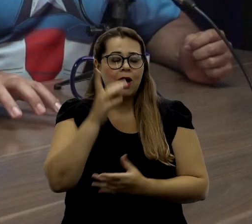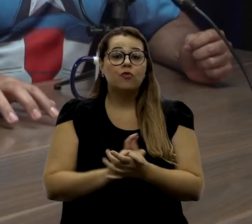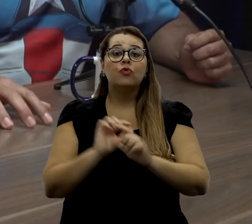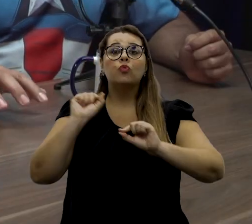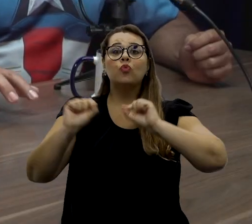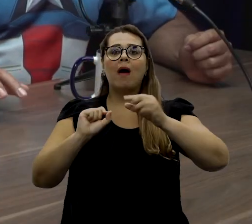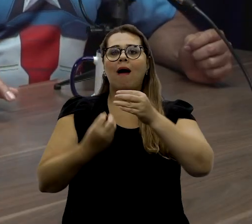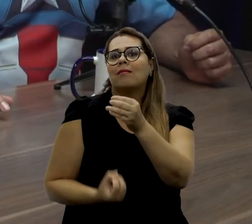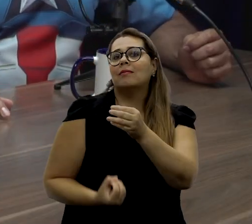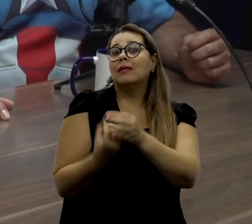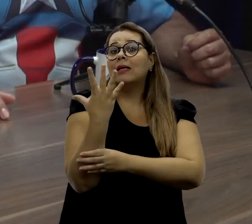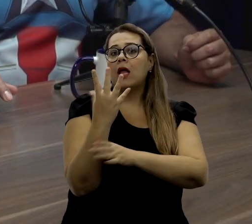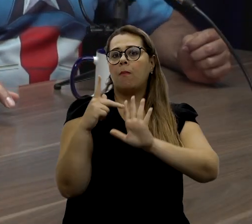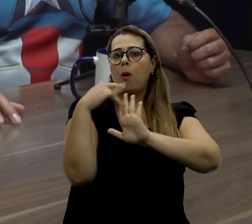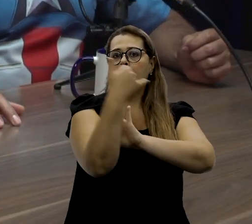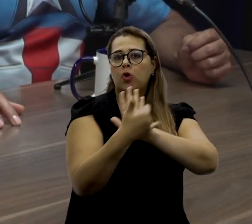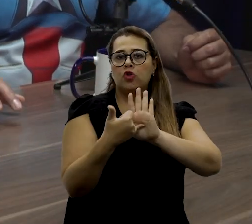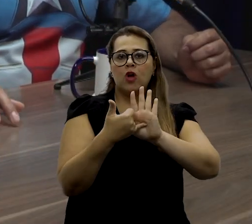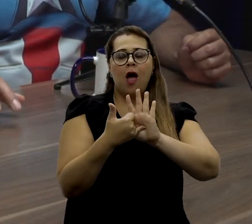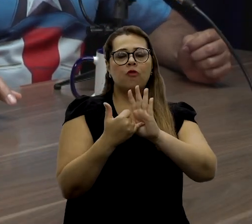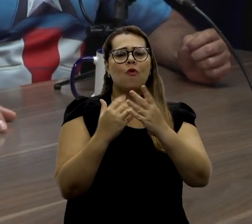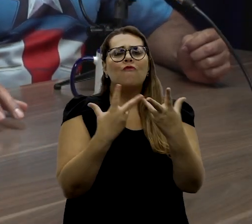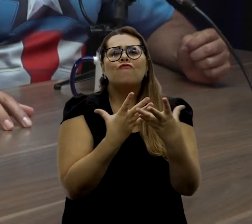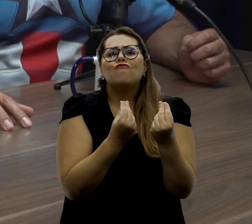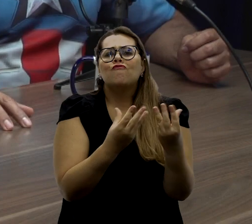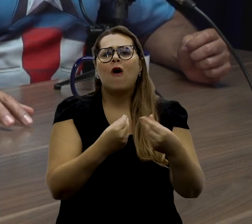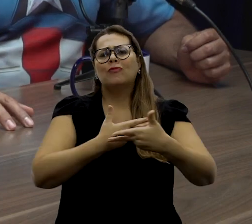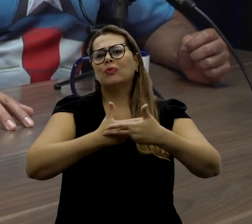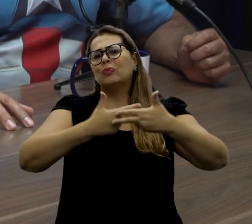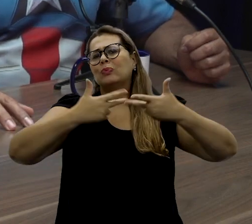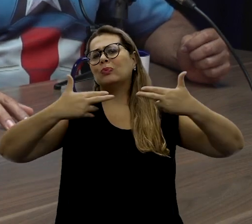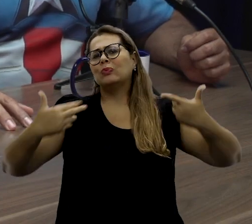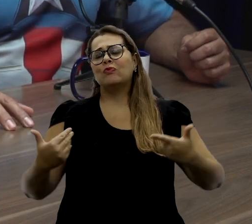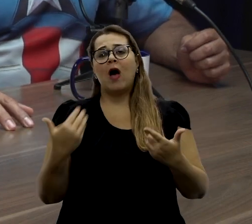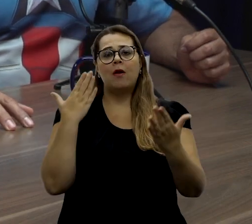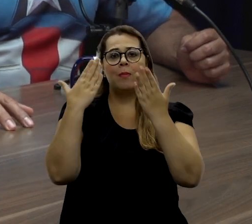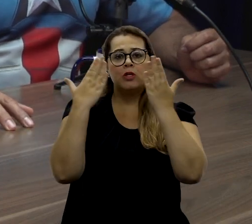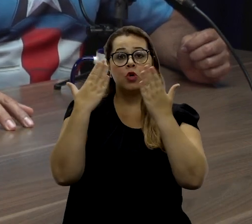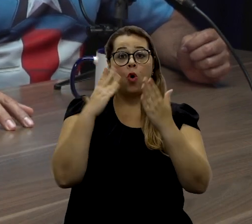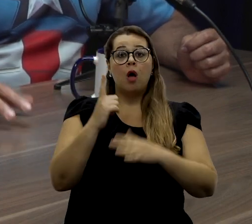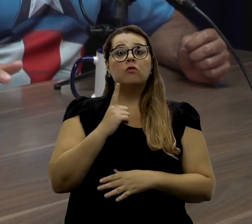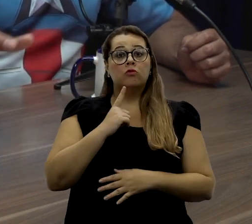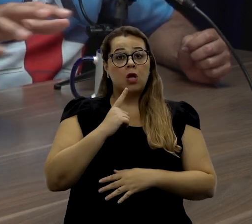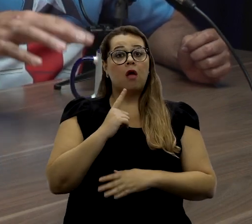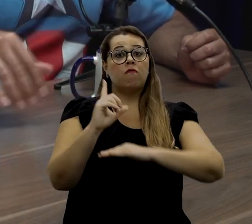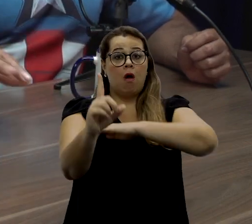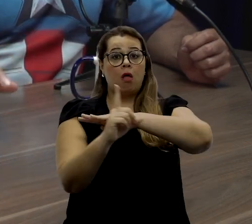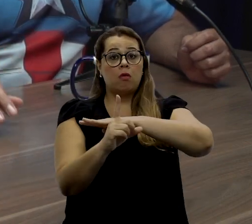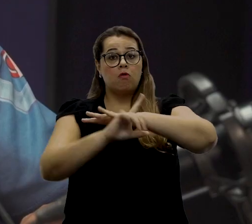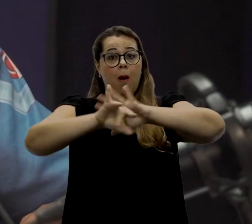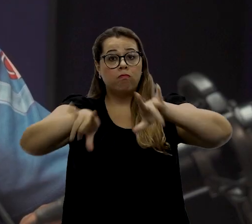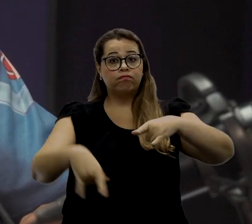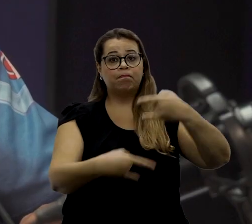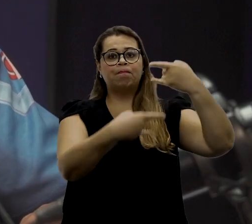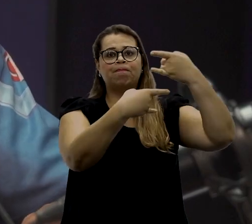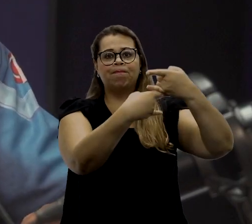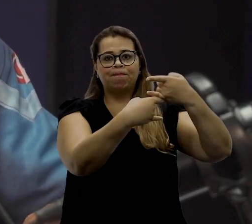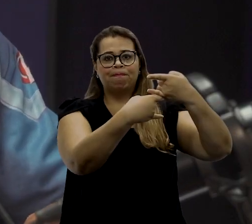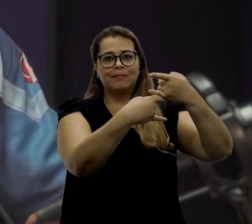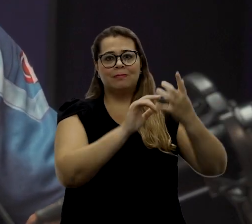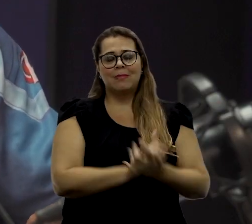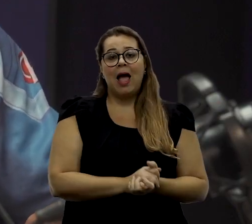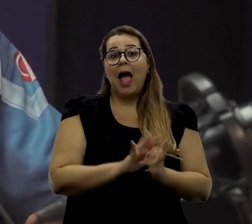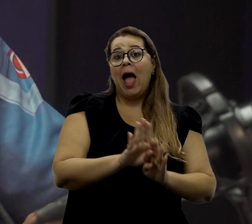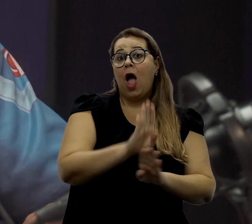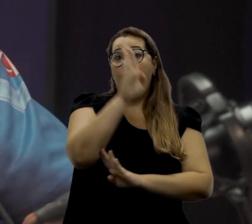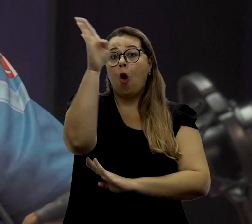psicólogos atendiam de uma forma gratuita, online, as pessoas. Aí eu estive no Senai, eu sou do Senai, e vi algumas máquinas de costura lá, e eu